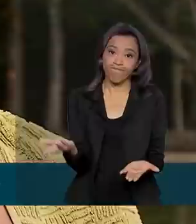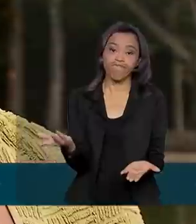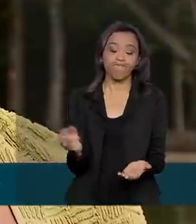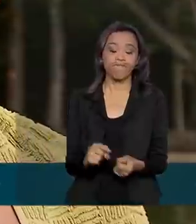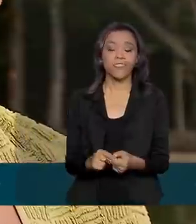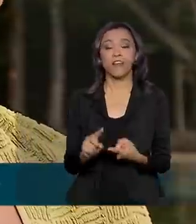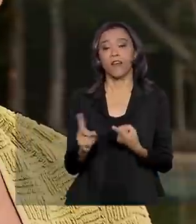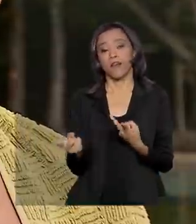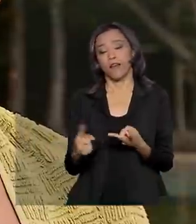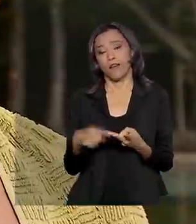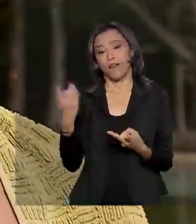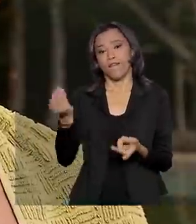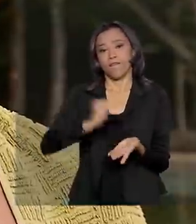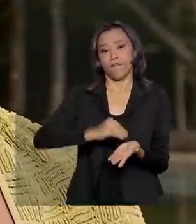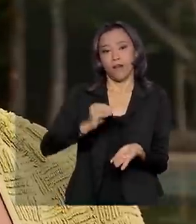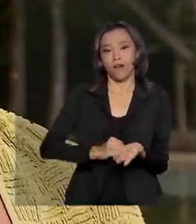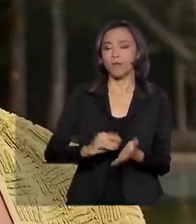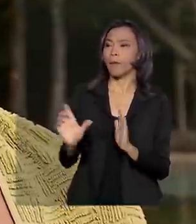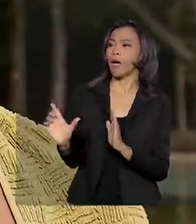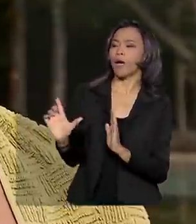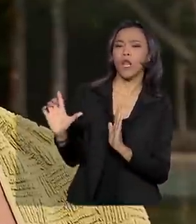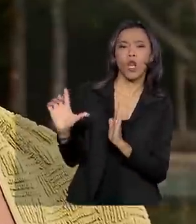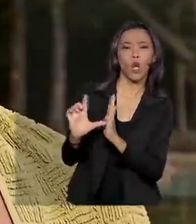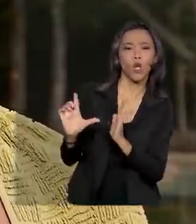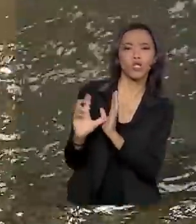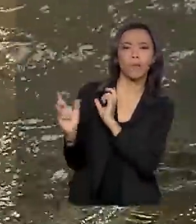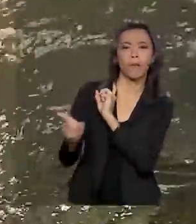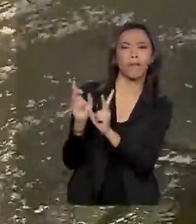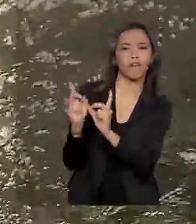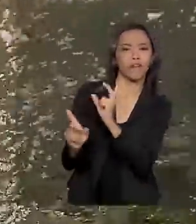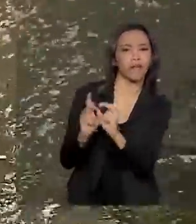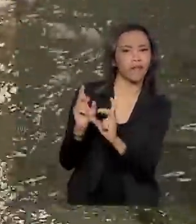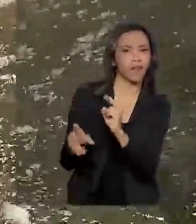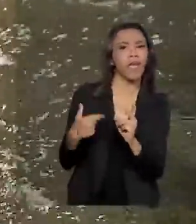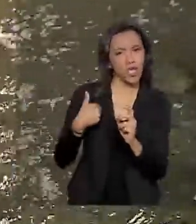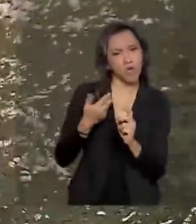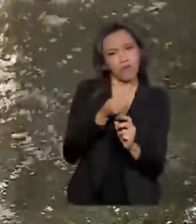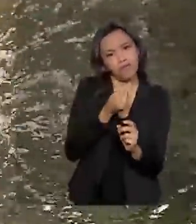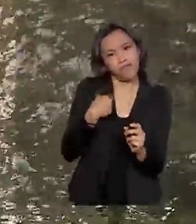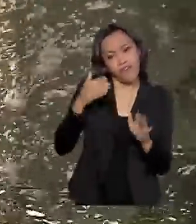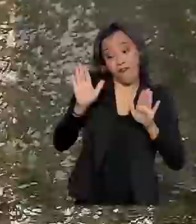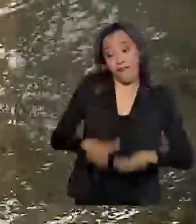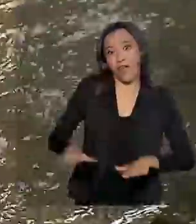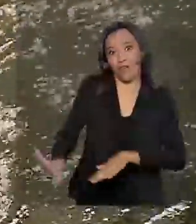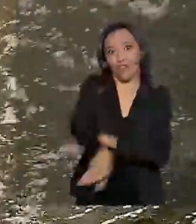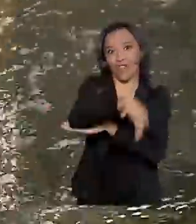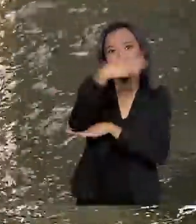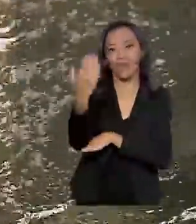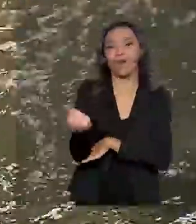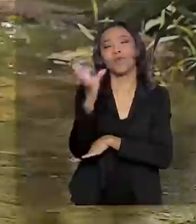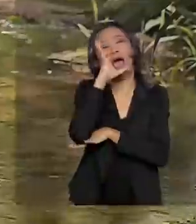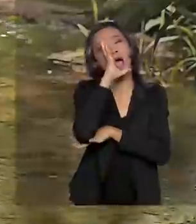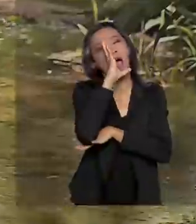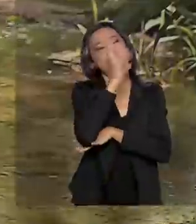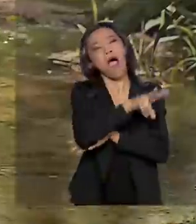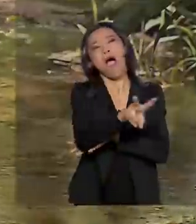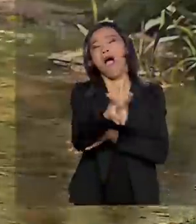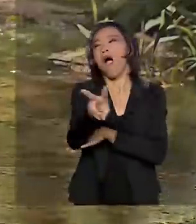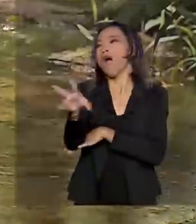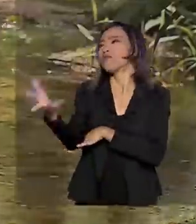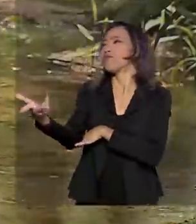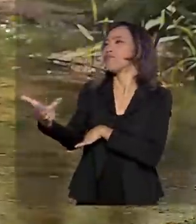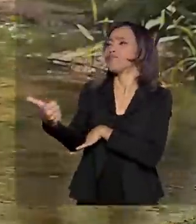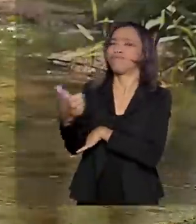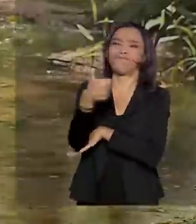Falta uma lojinha assim, de uma lanchonete, né? Ficaria o dia todo aqui, usufruindo dessa natureza divina,